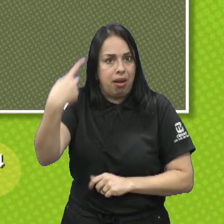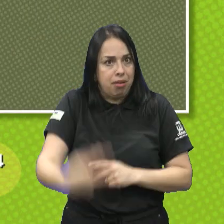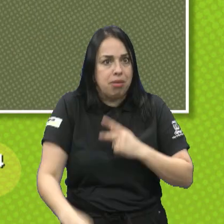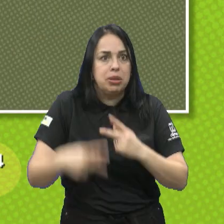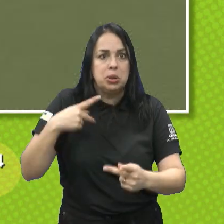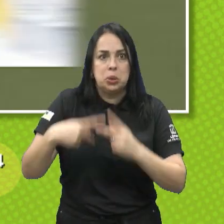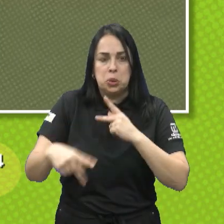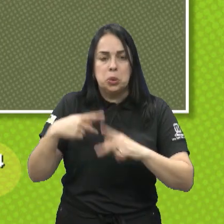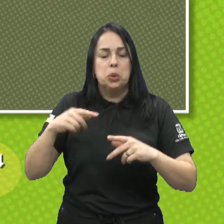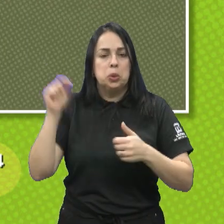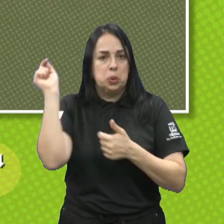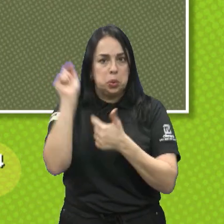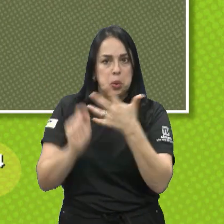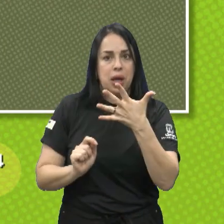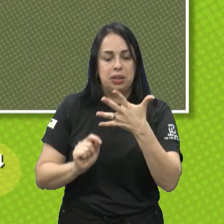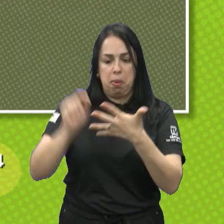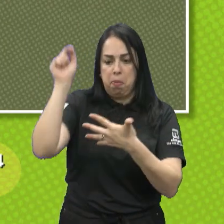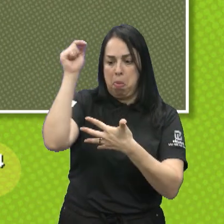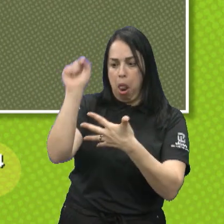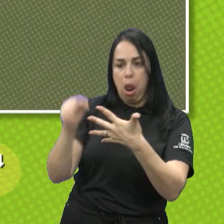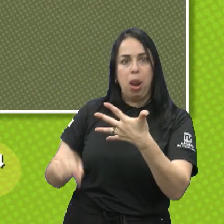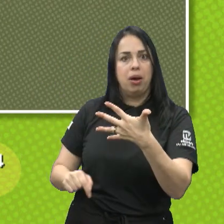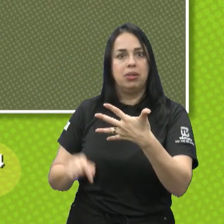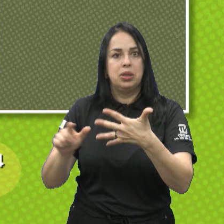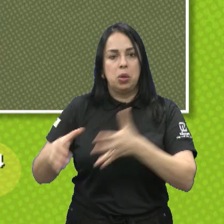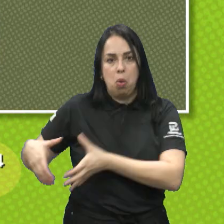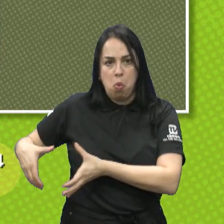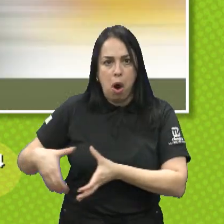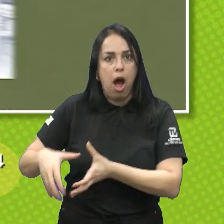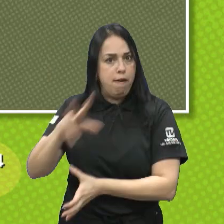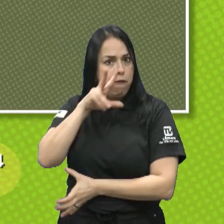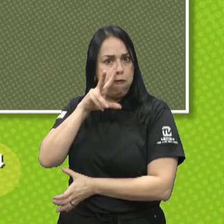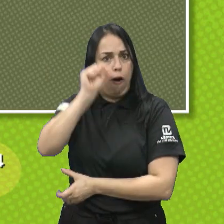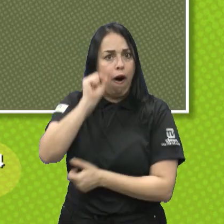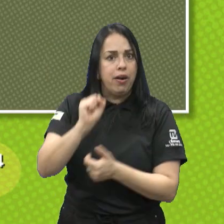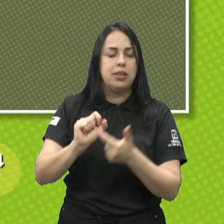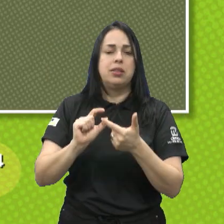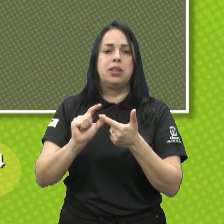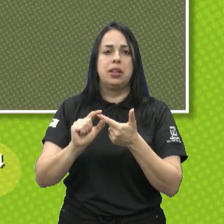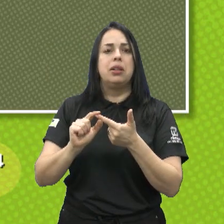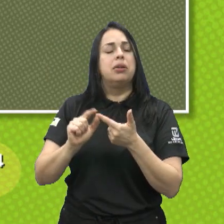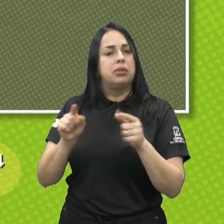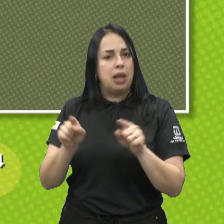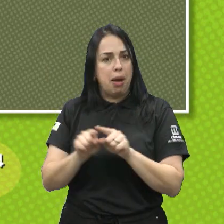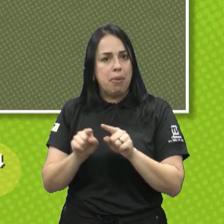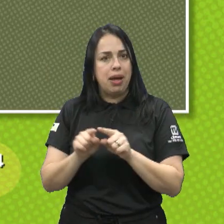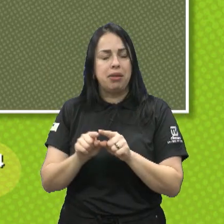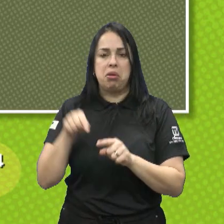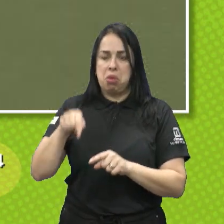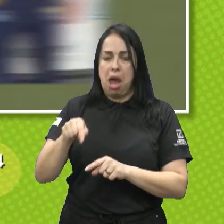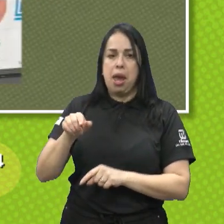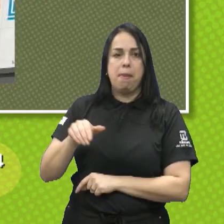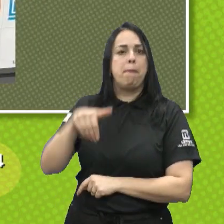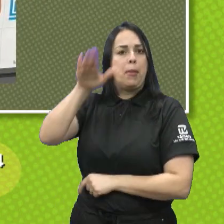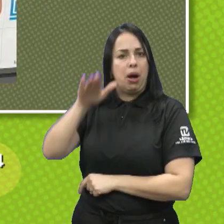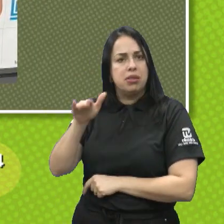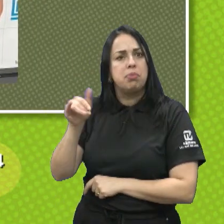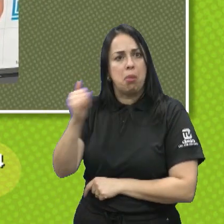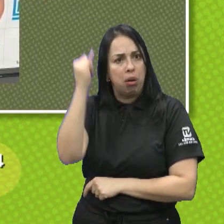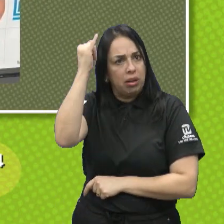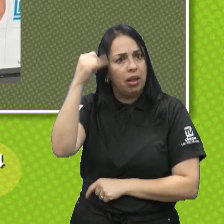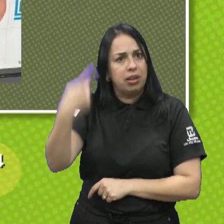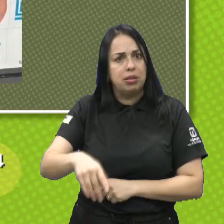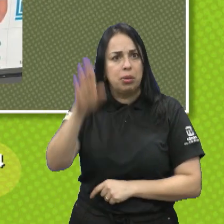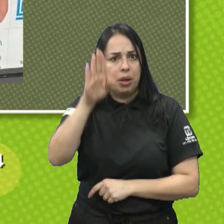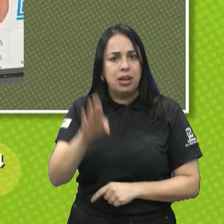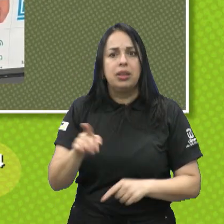tem a sua diversidade também, né? O handball é muito forte, destaque nacional e a base também vem